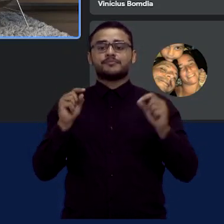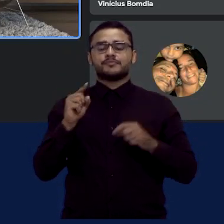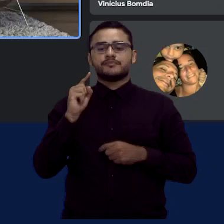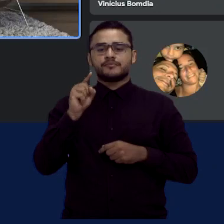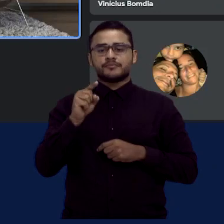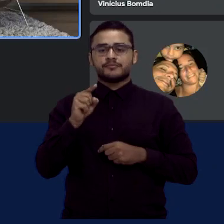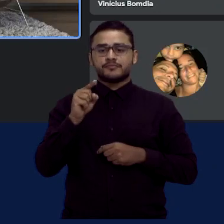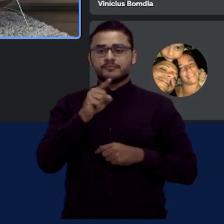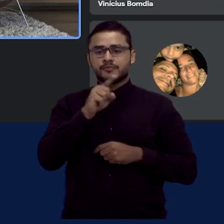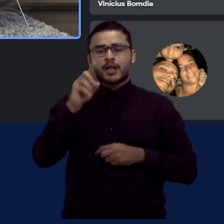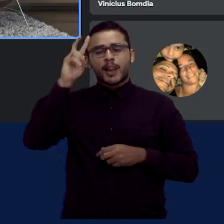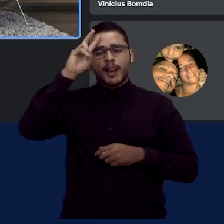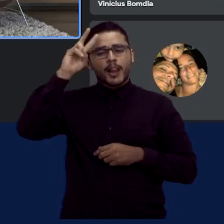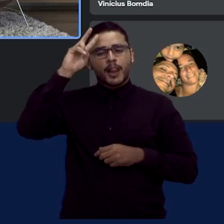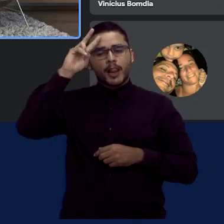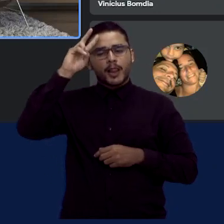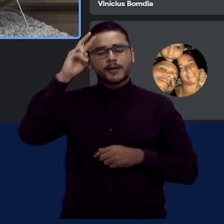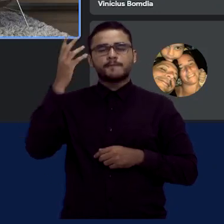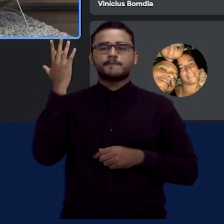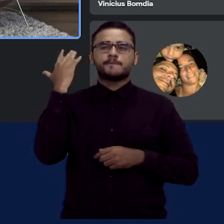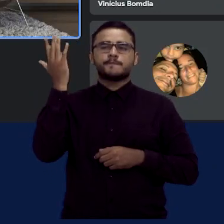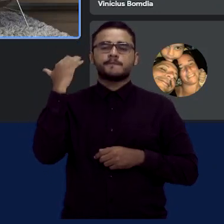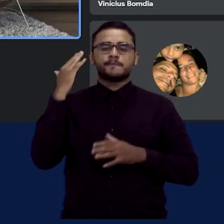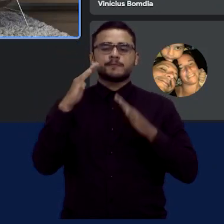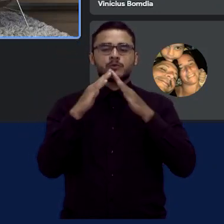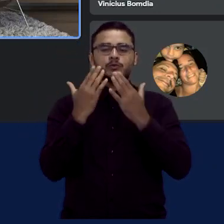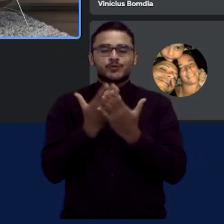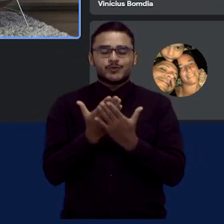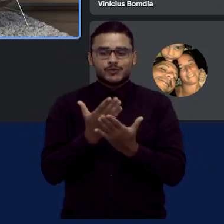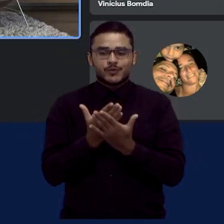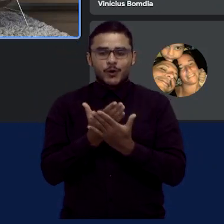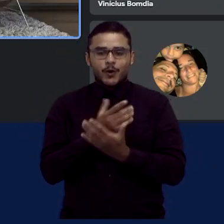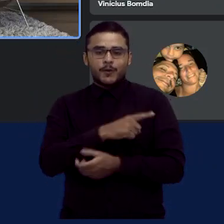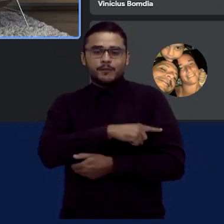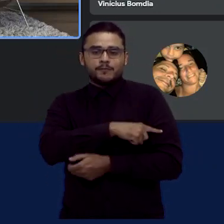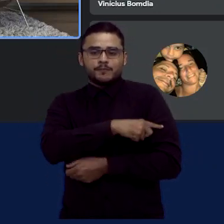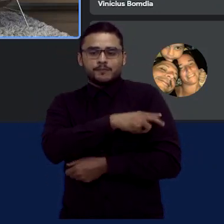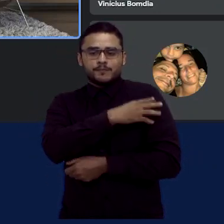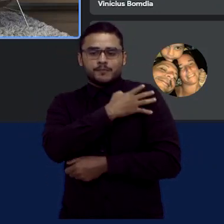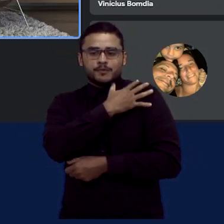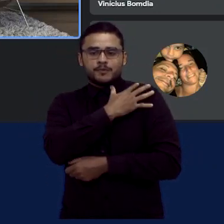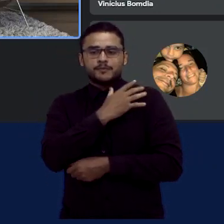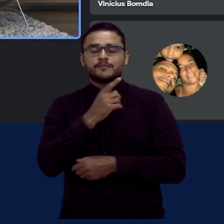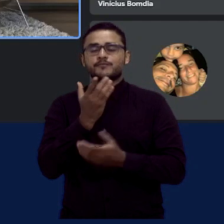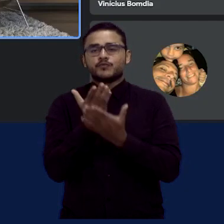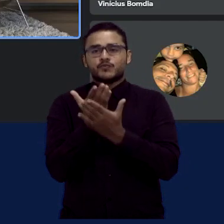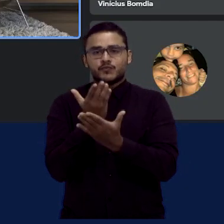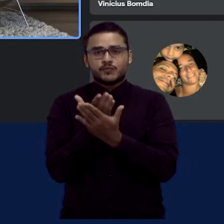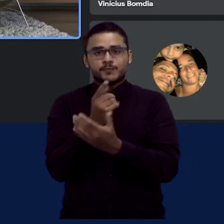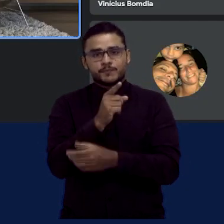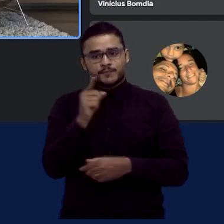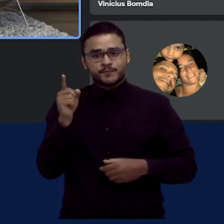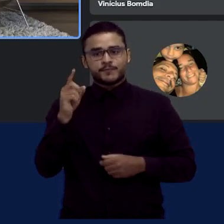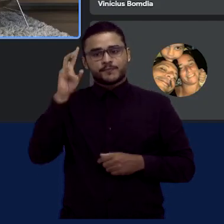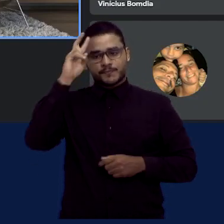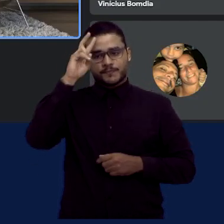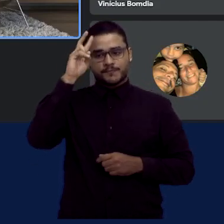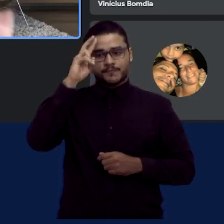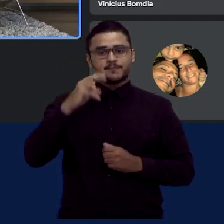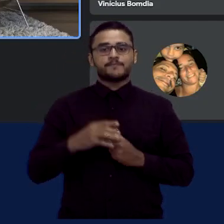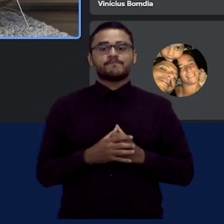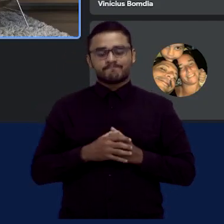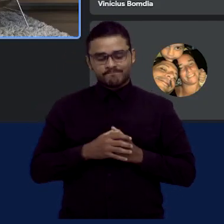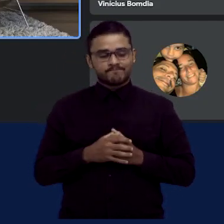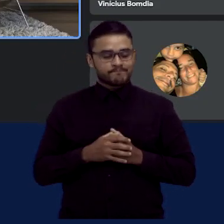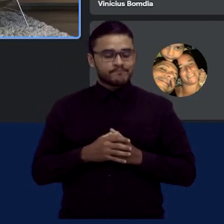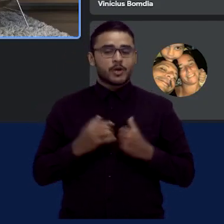lembra do seu tempo de escola? Muitos de nós temos, né, o saudosismo